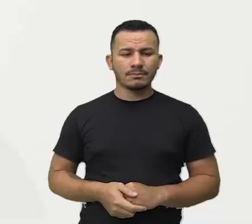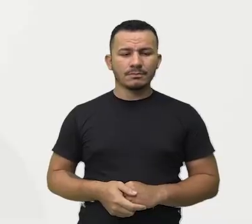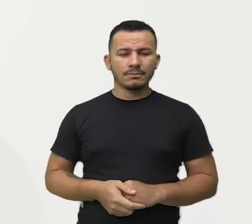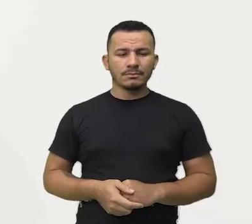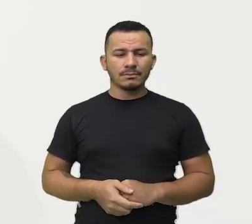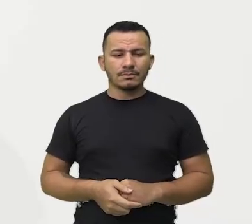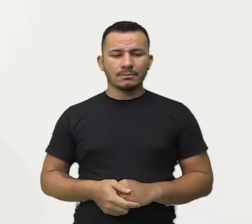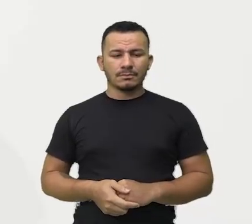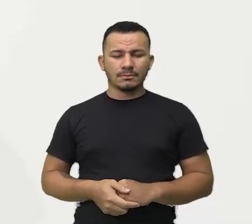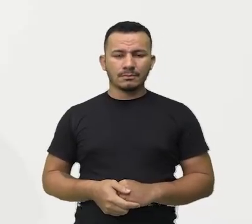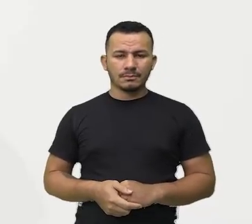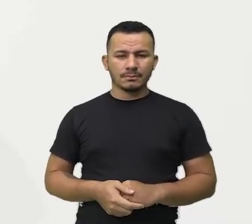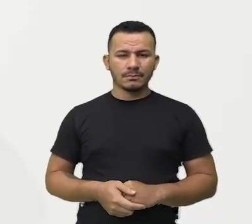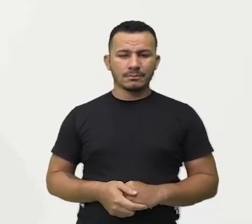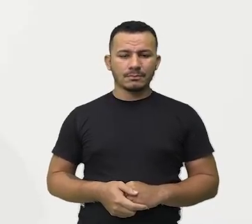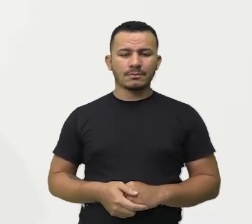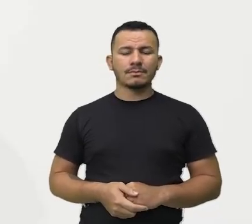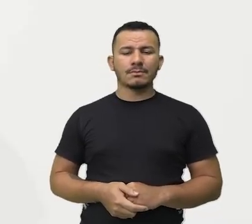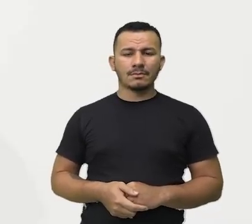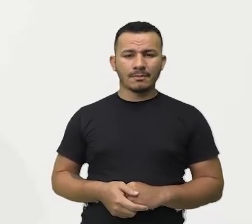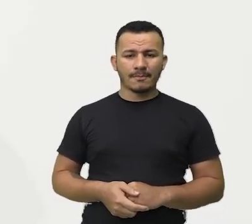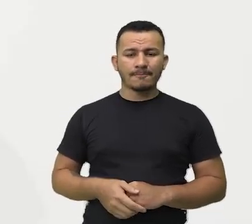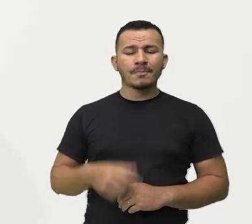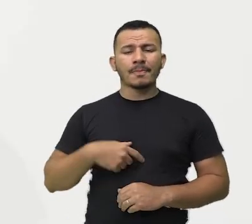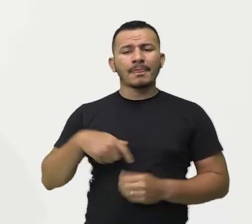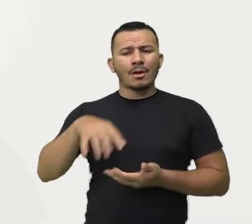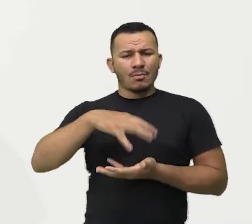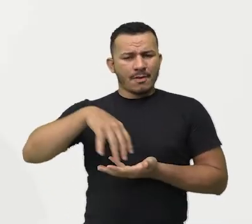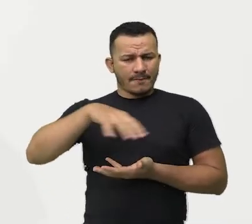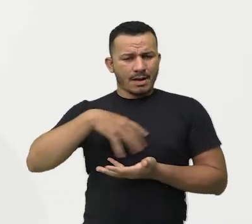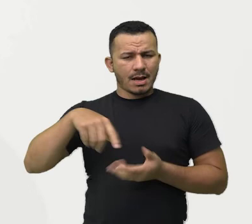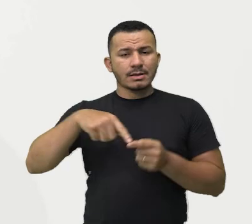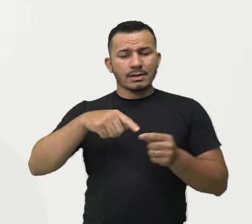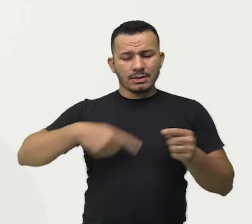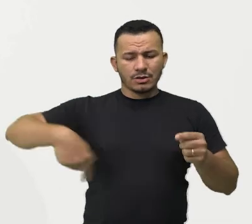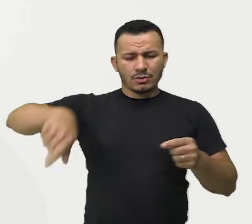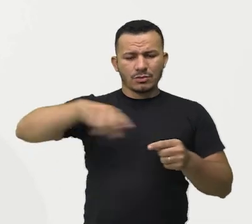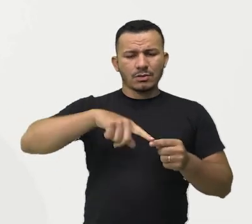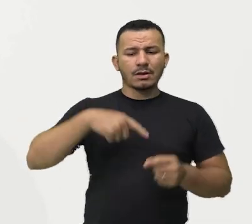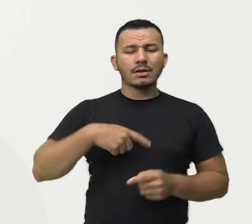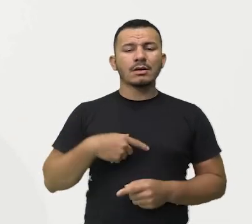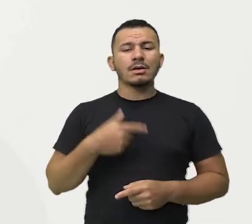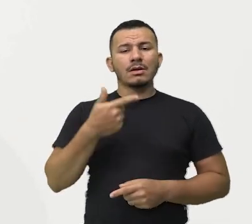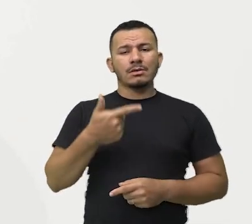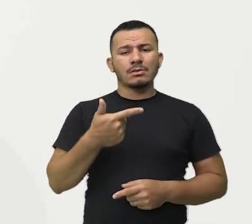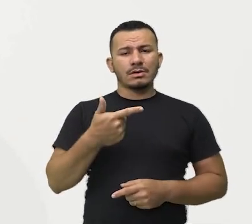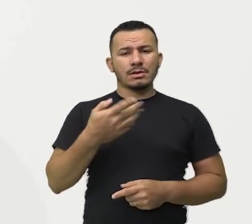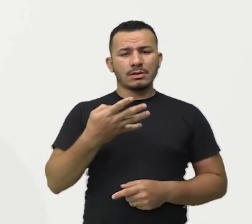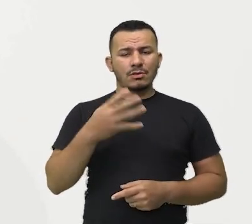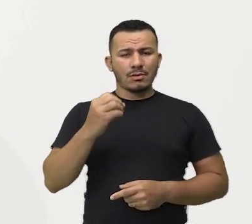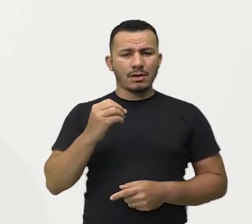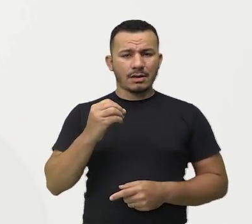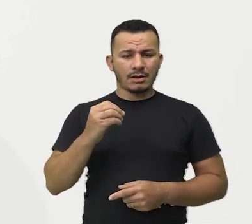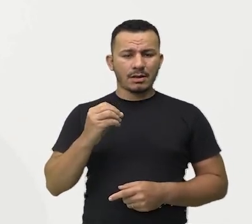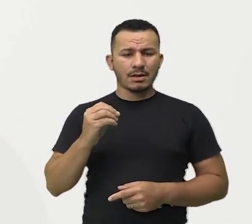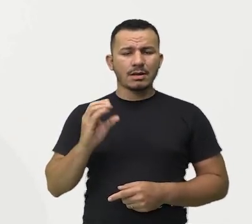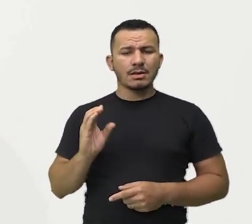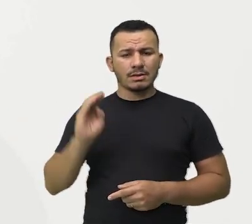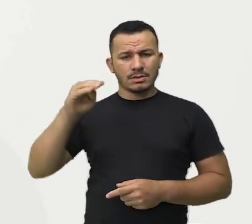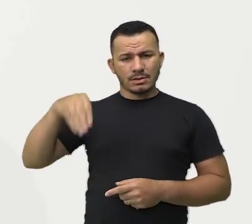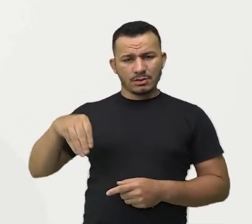comigo. Ó, utiliza a nossa questão 4. O contorno de uma praça circular tem